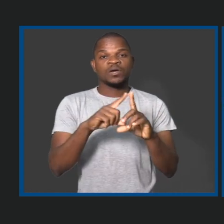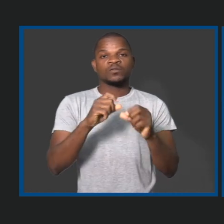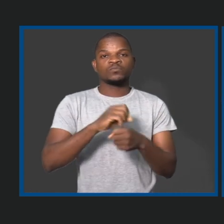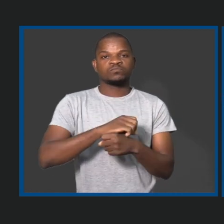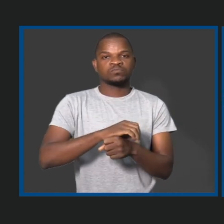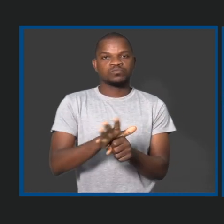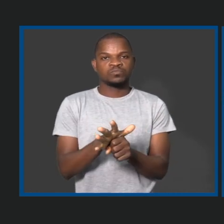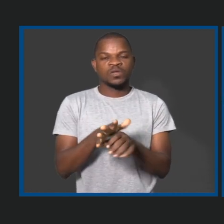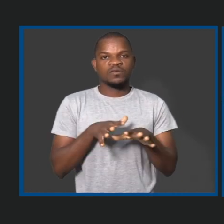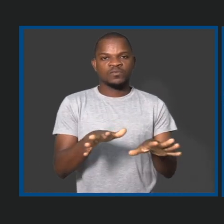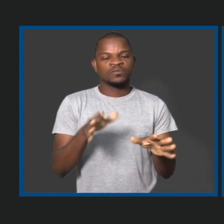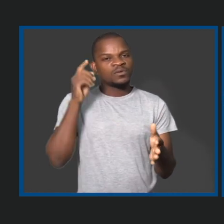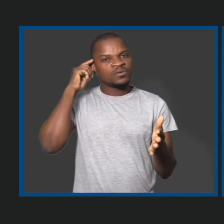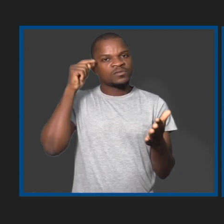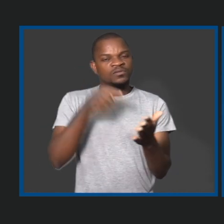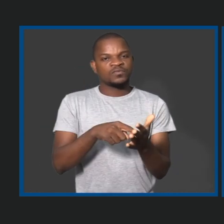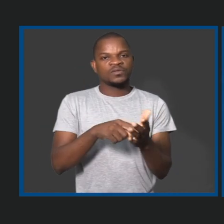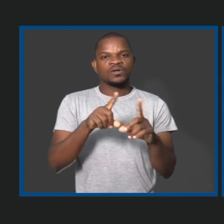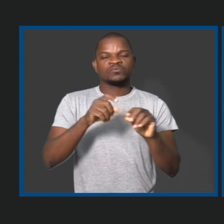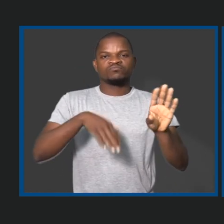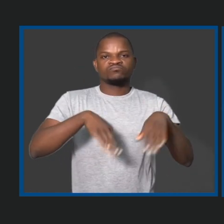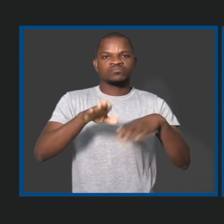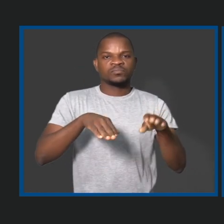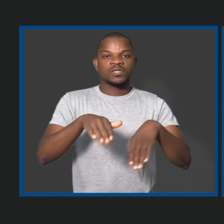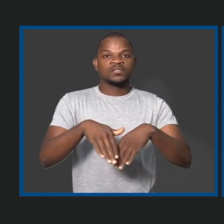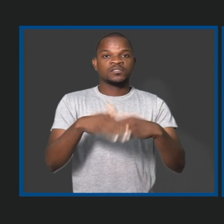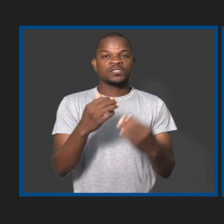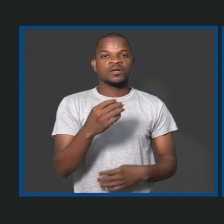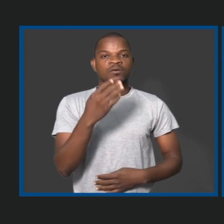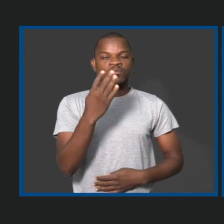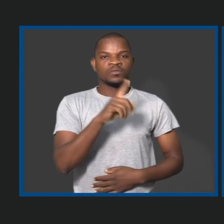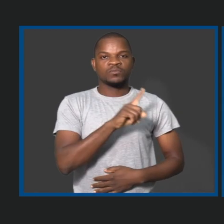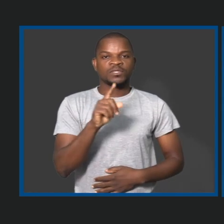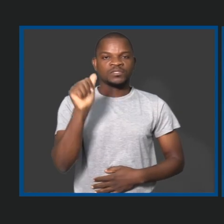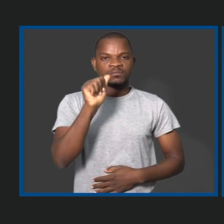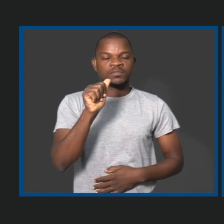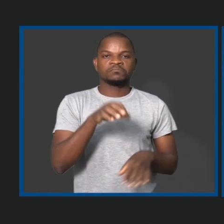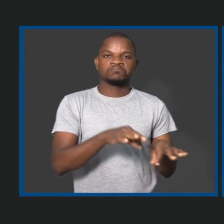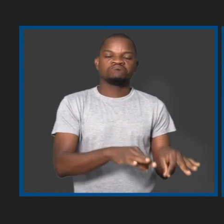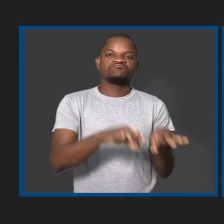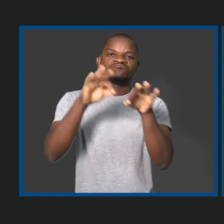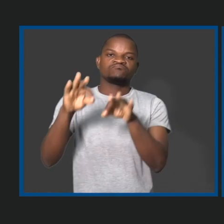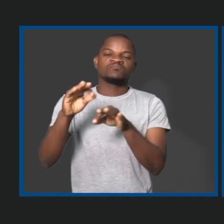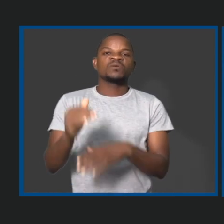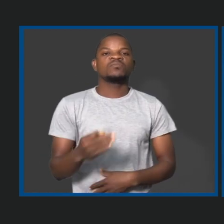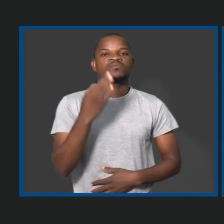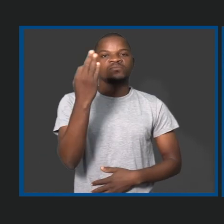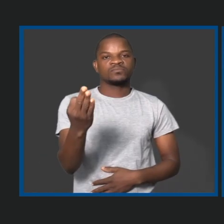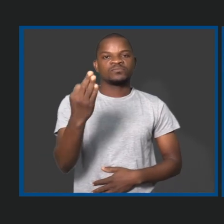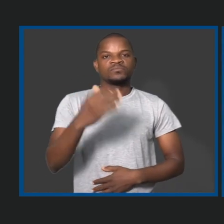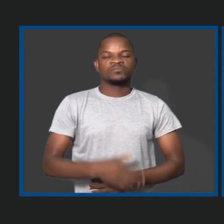do coronavírus, o arranque do Moçambola previsto para 4 de abril fica adiado para uma data